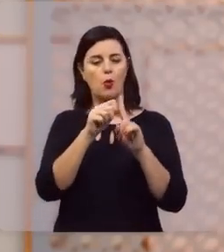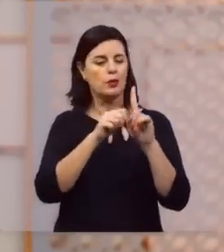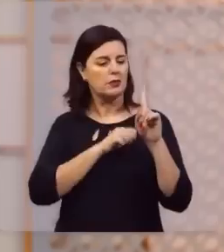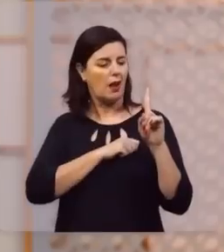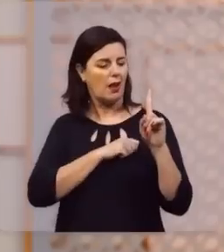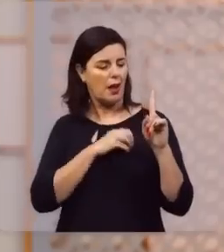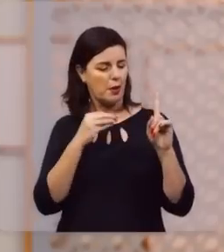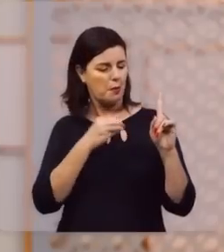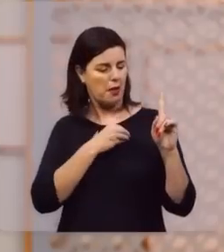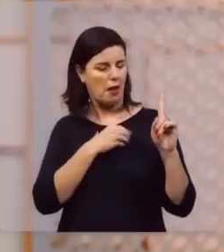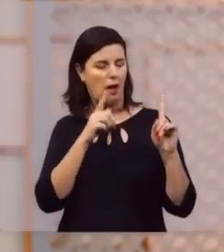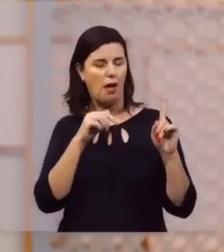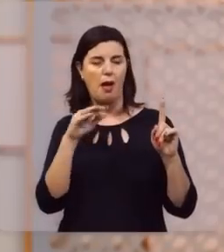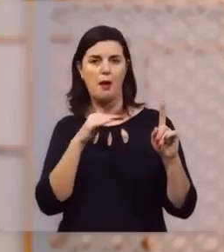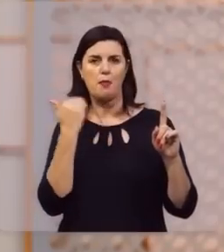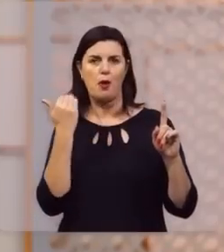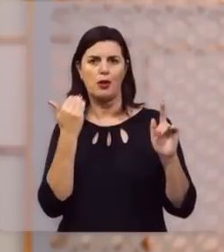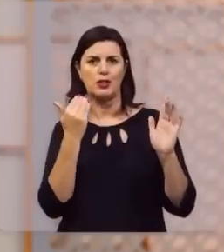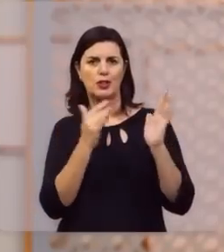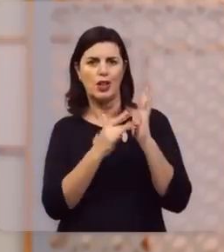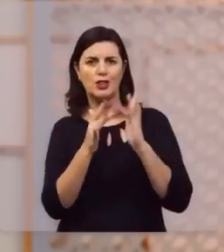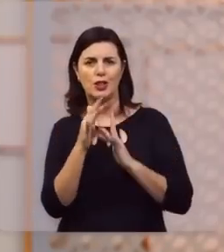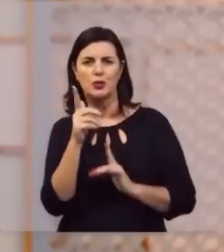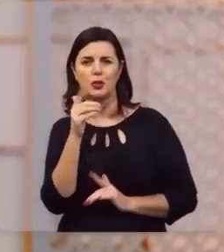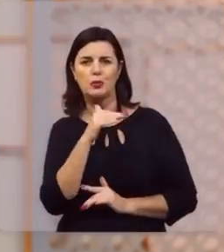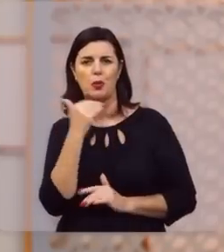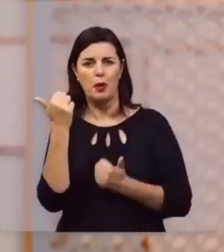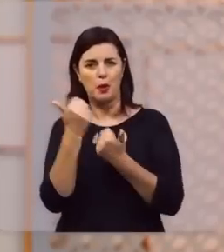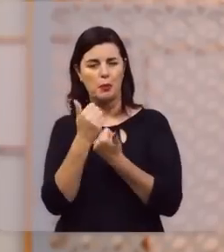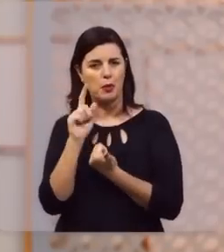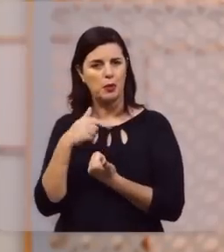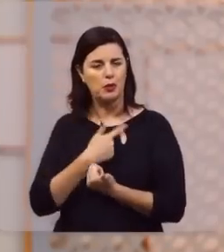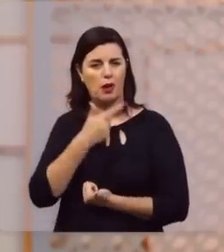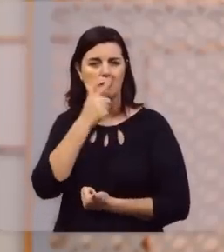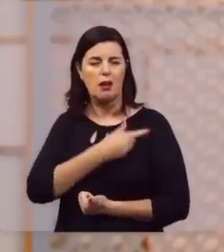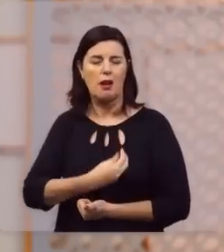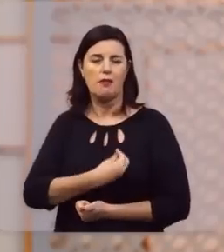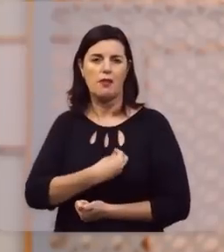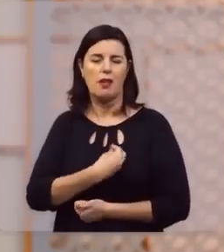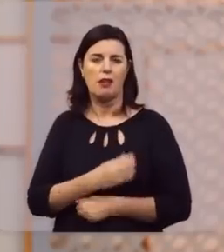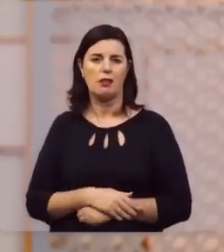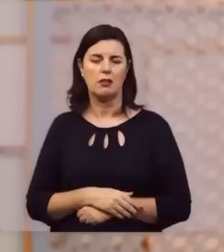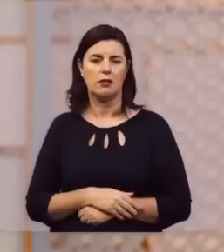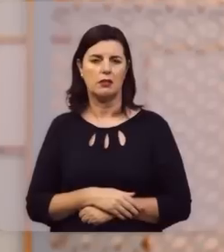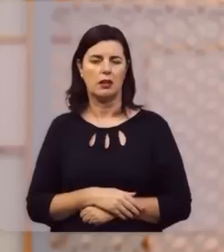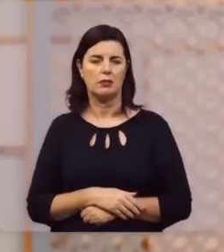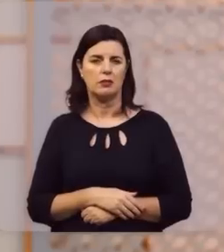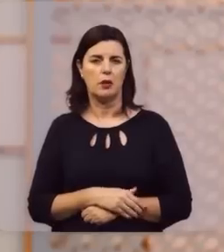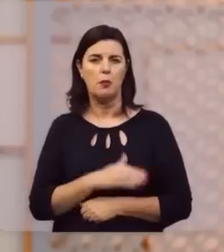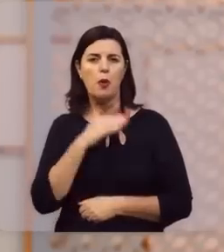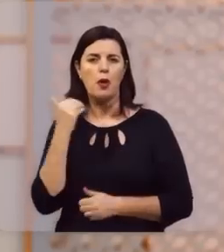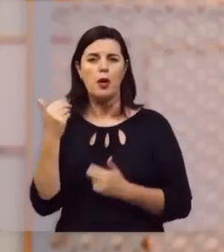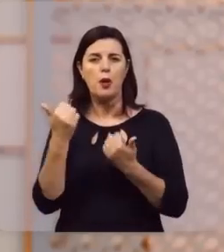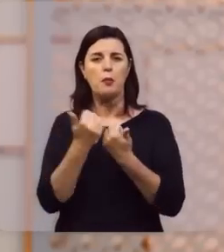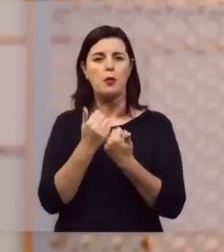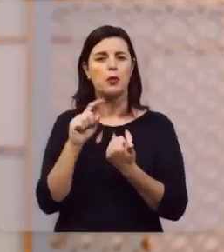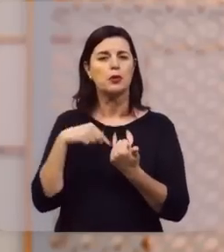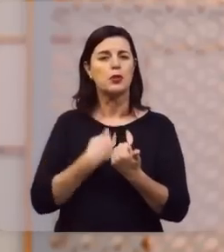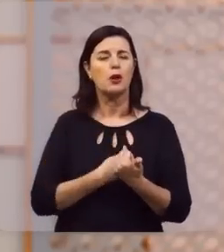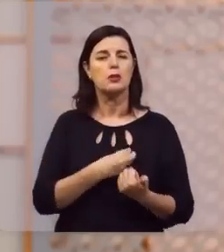e ele morreu a nossa morte para que nós vivêssemos a sua vida ele morreu pelos nossos pecados